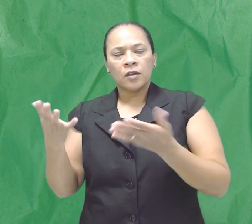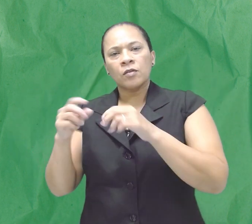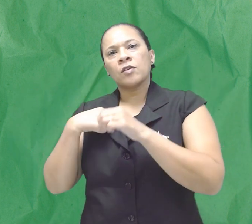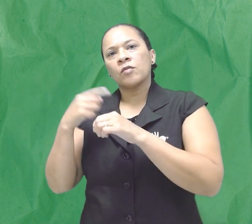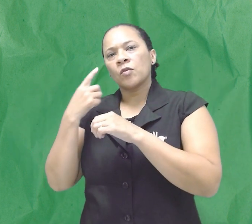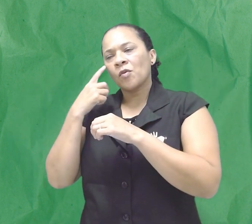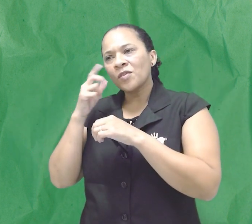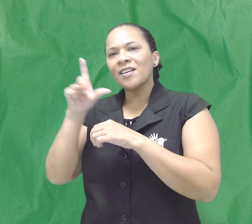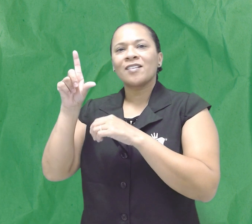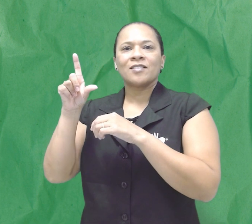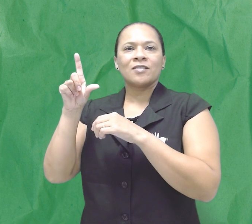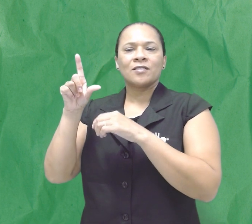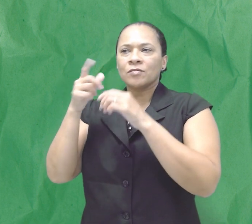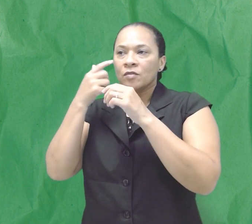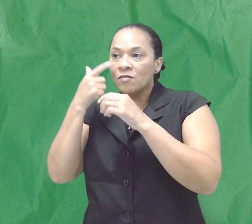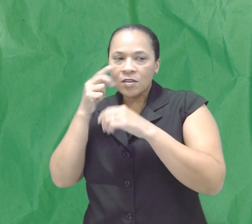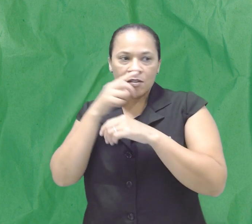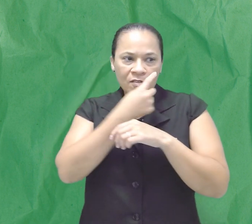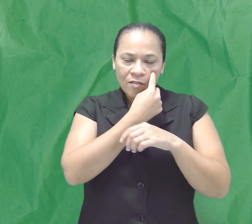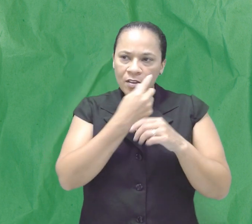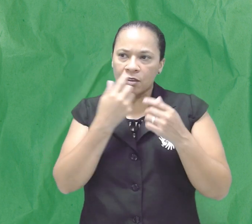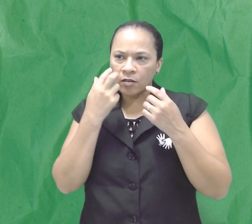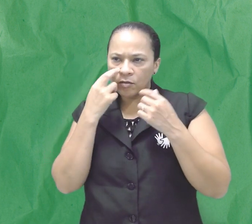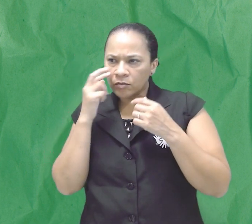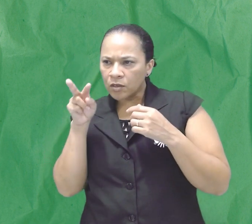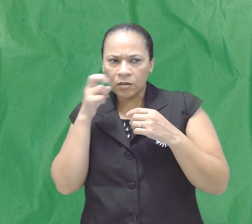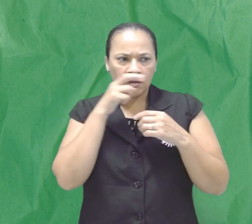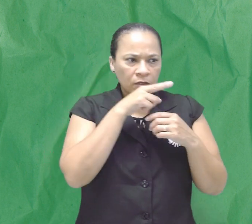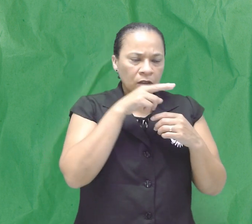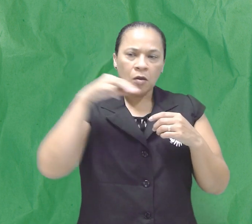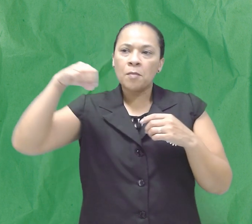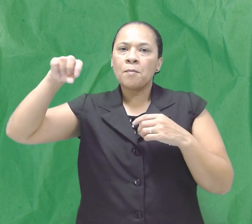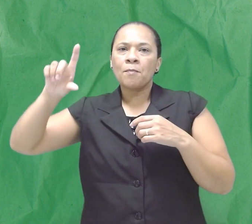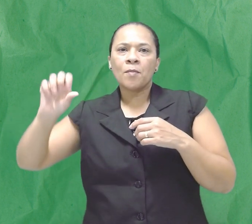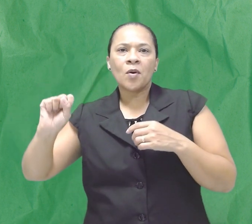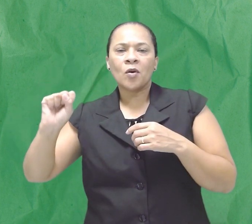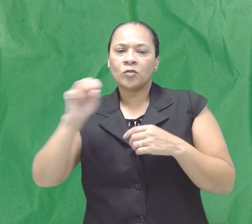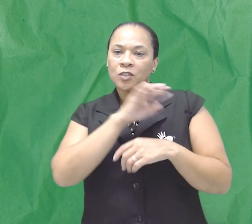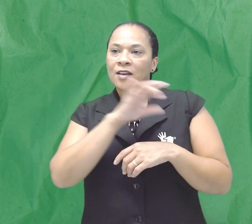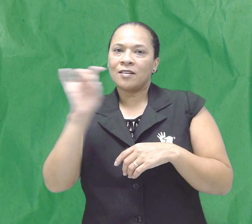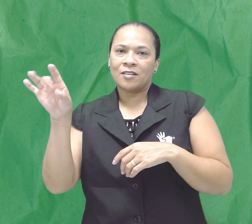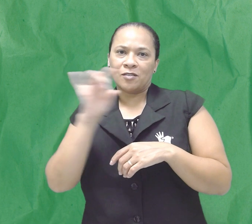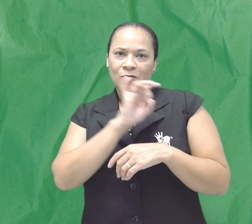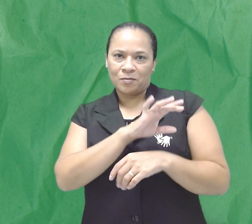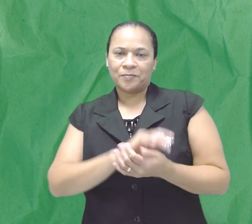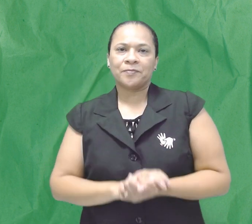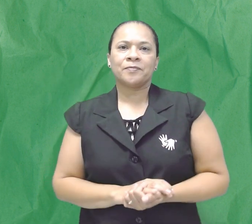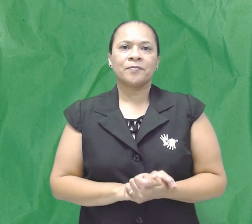eu vou conseguir determinar com precisão qual que é a quantidade de mols de um a partir do